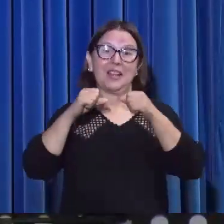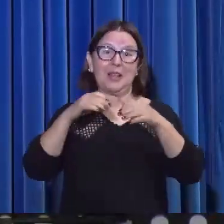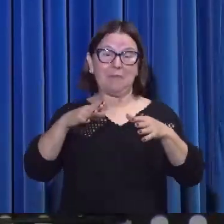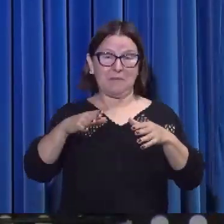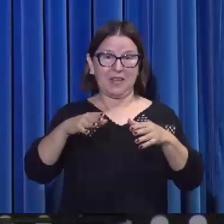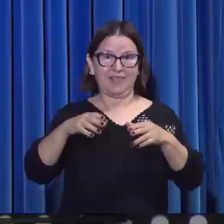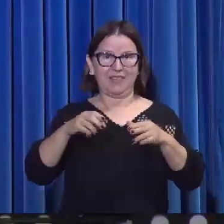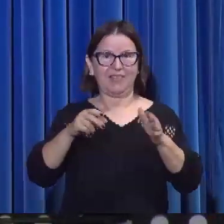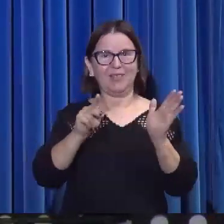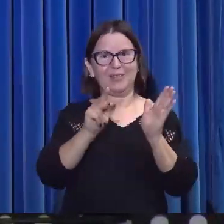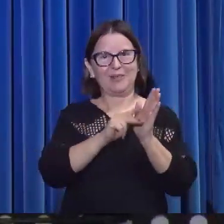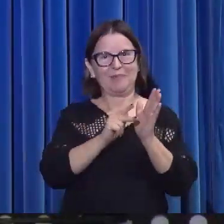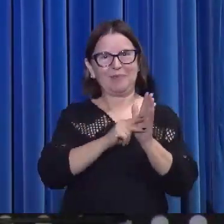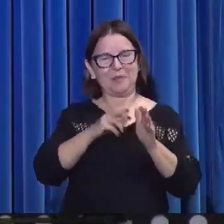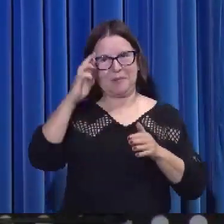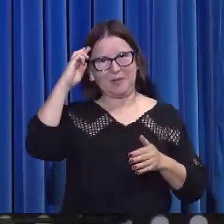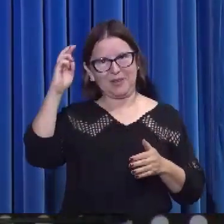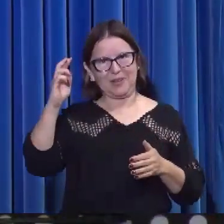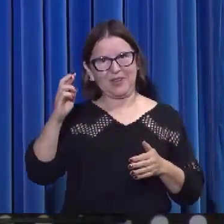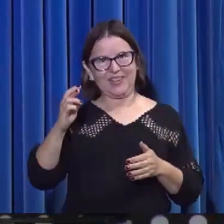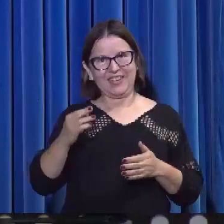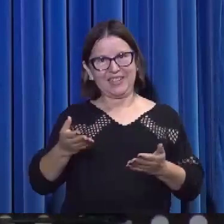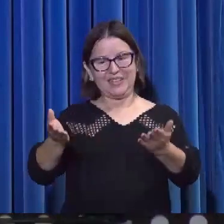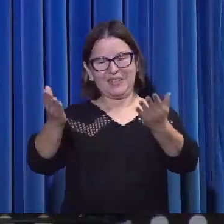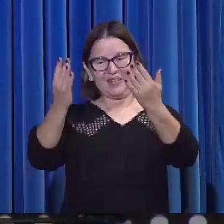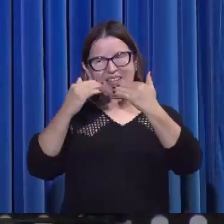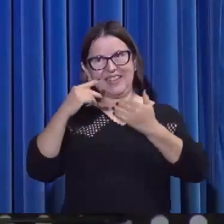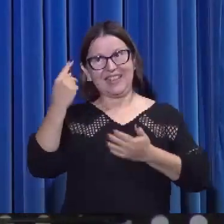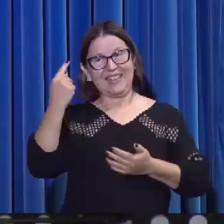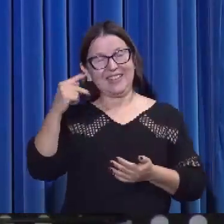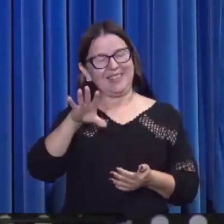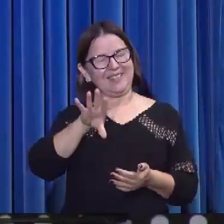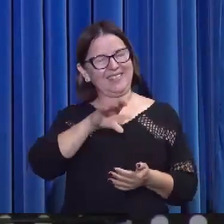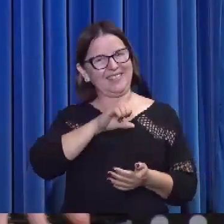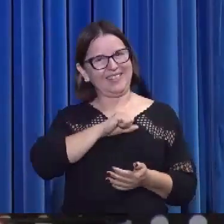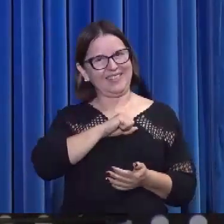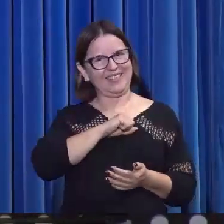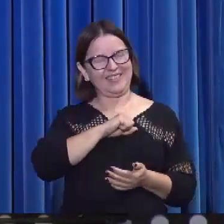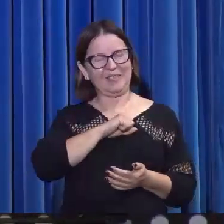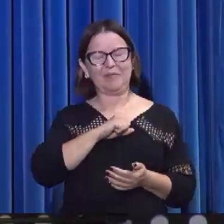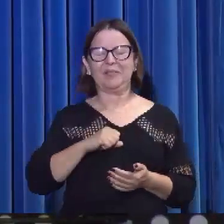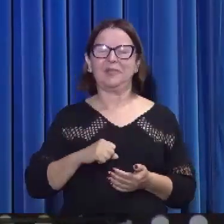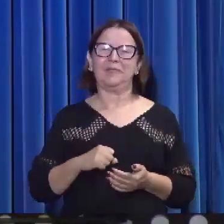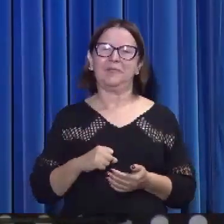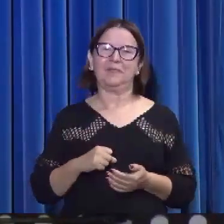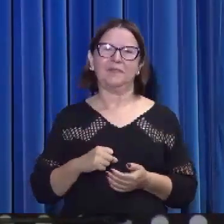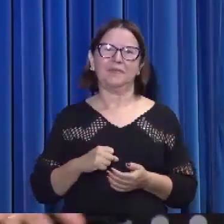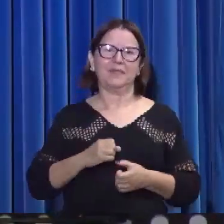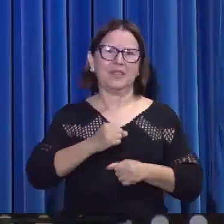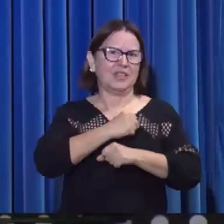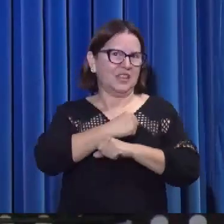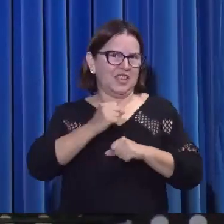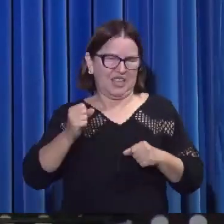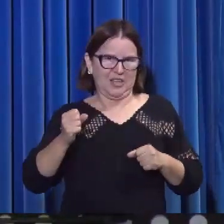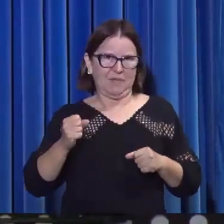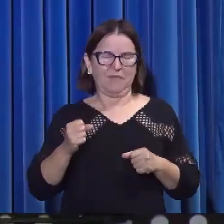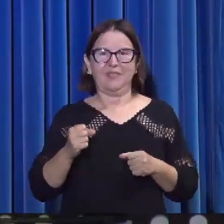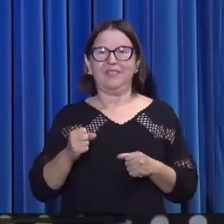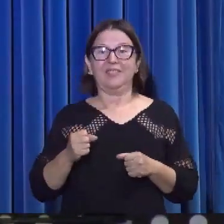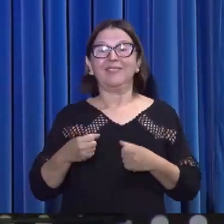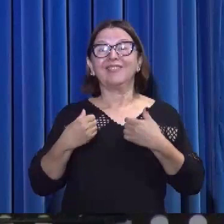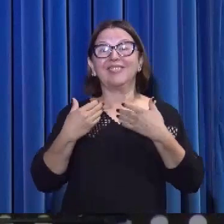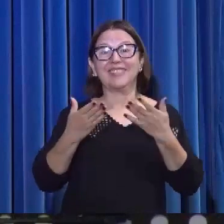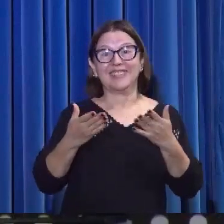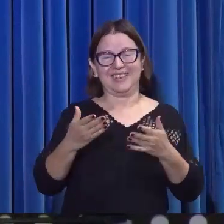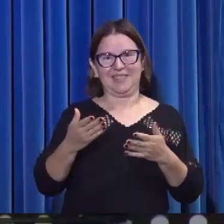no meu coração. Por isso que eu não posso passar isso para minhas filhas, para meus familiares, para meus amigos. É Deus